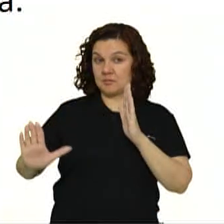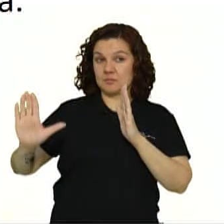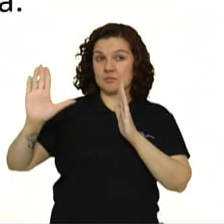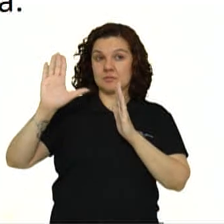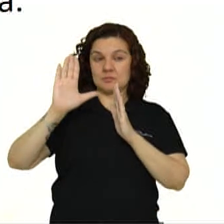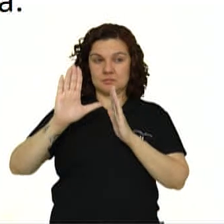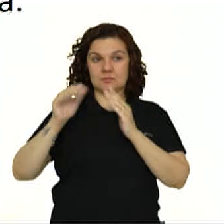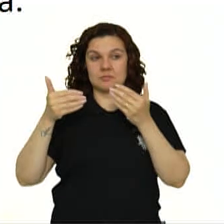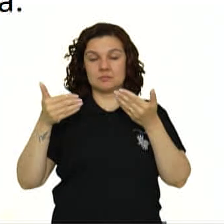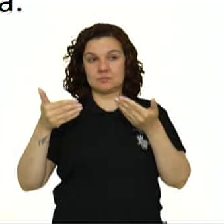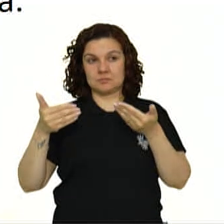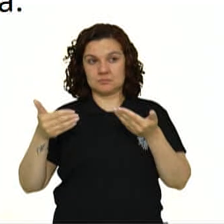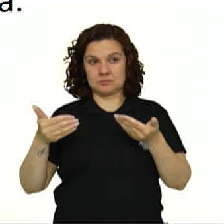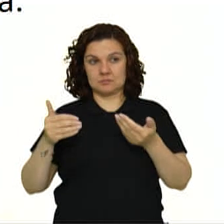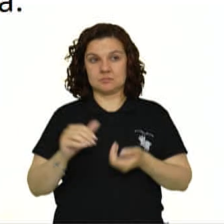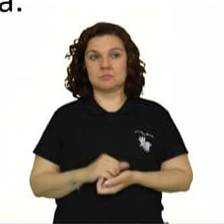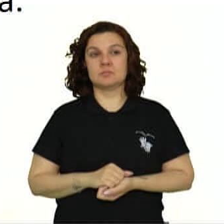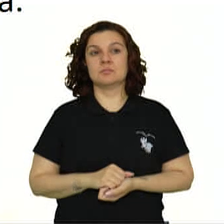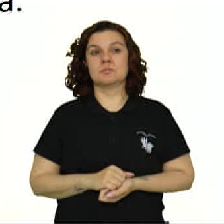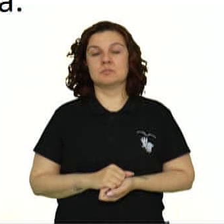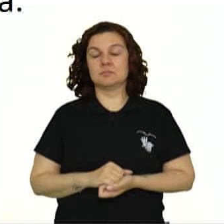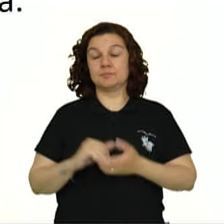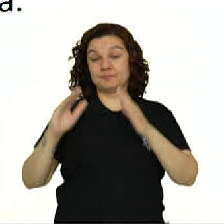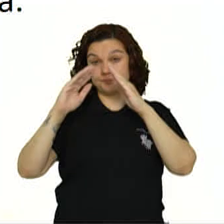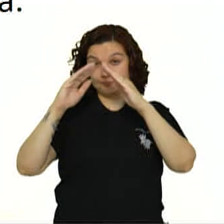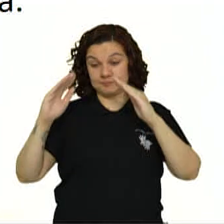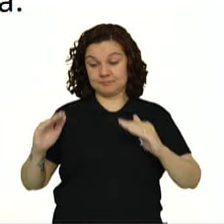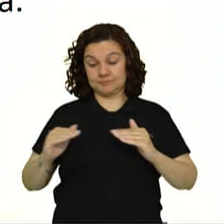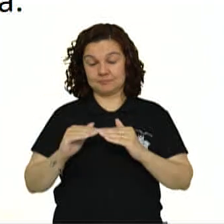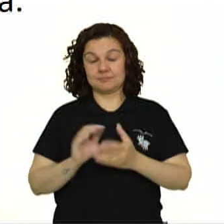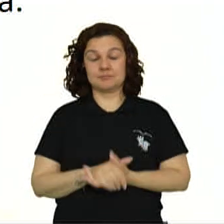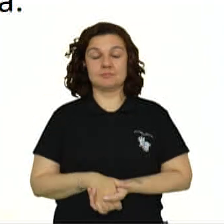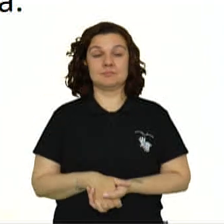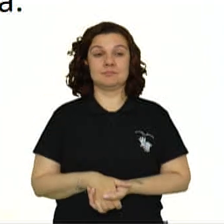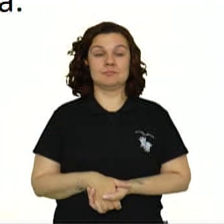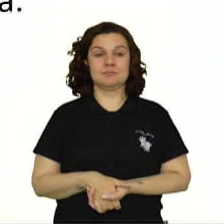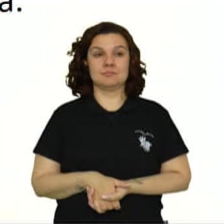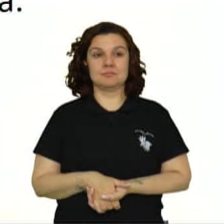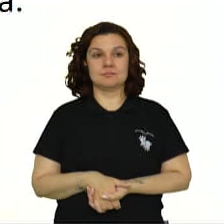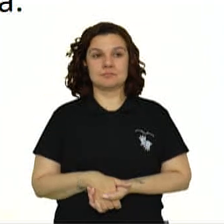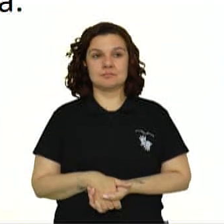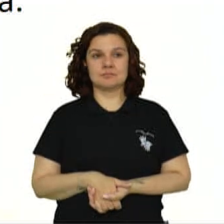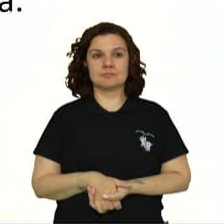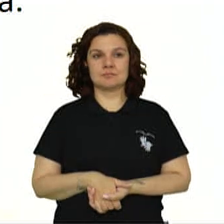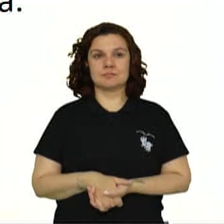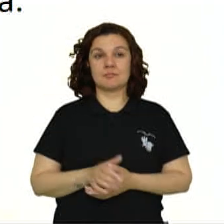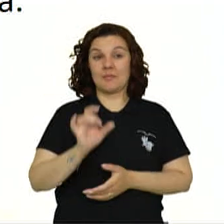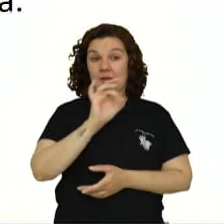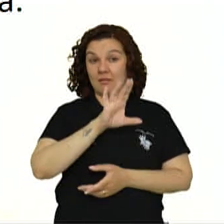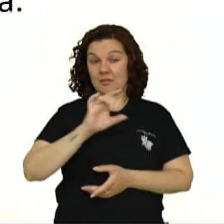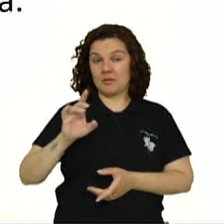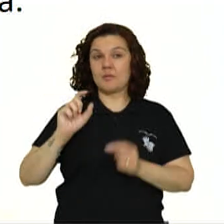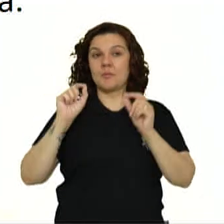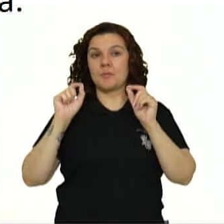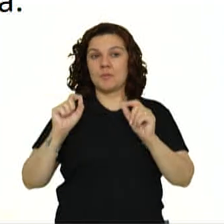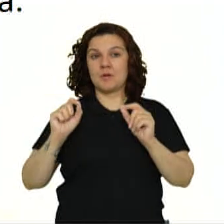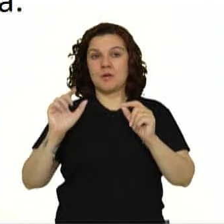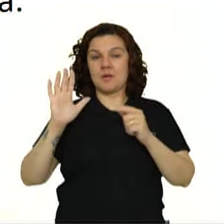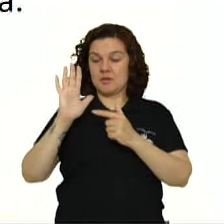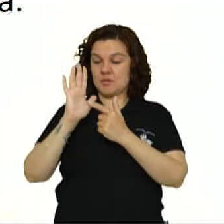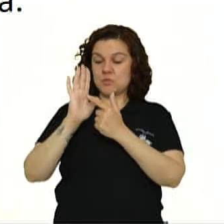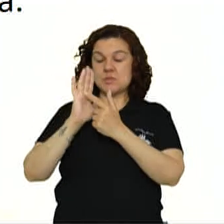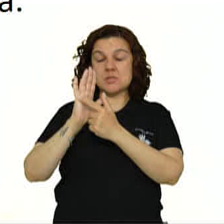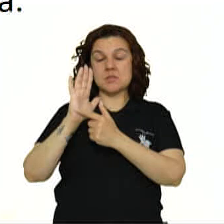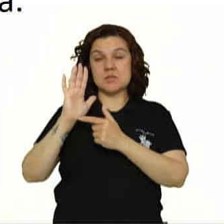a área total, marca texto, dessas placas. O formato de cada placa é um círculo